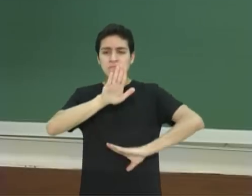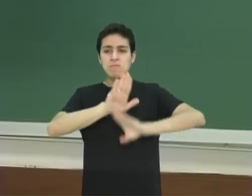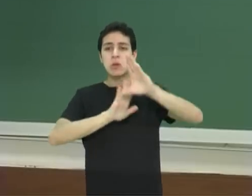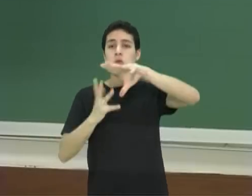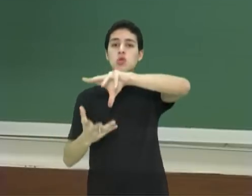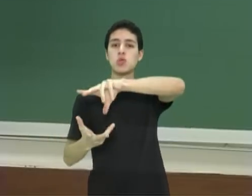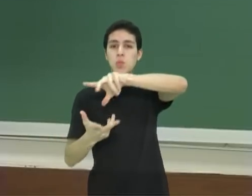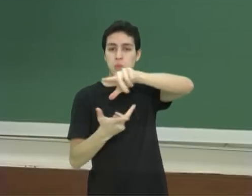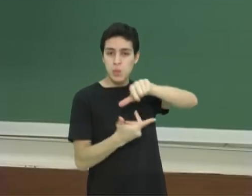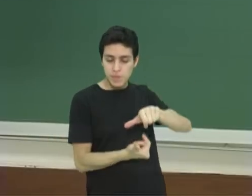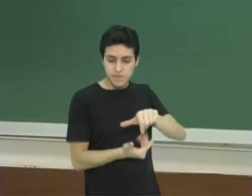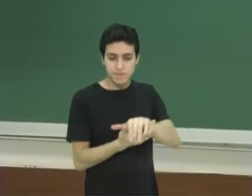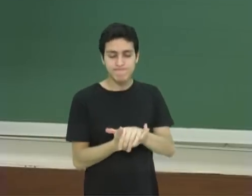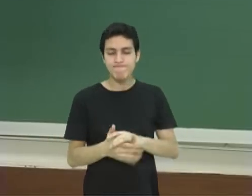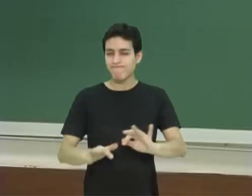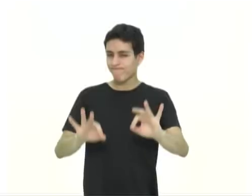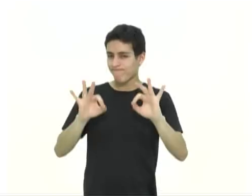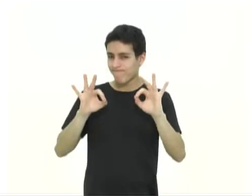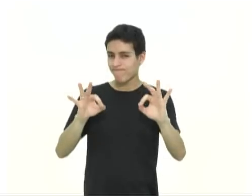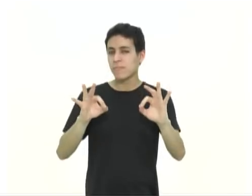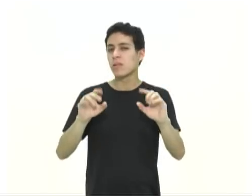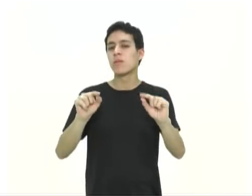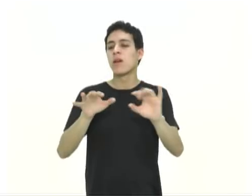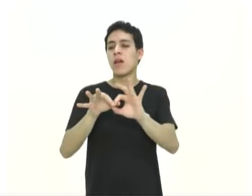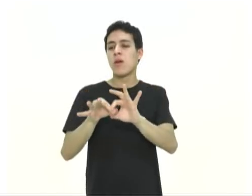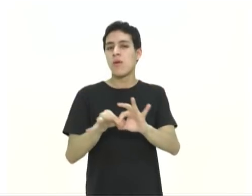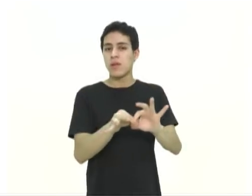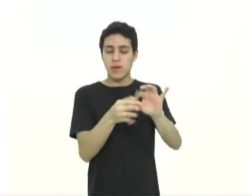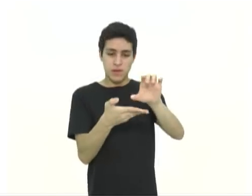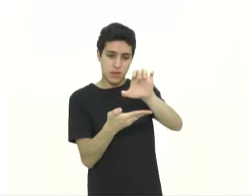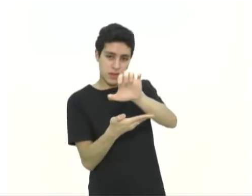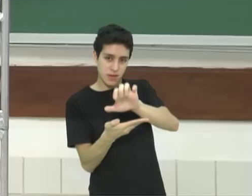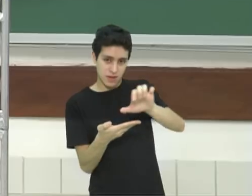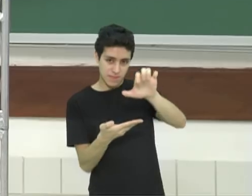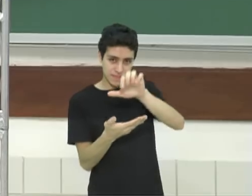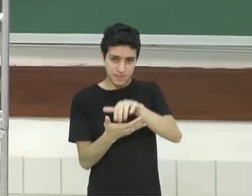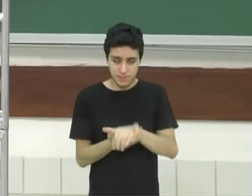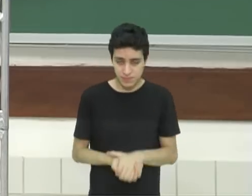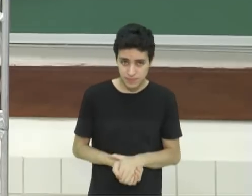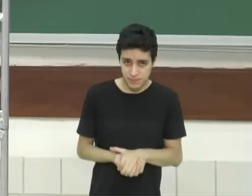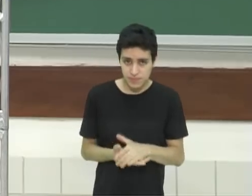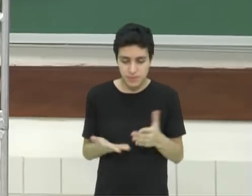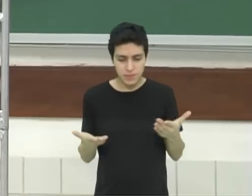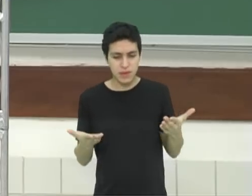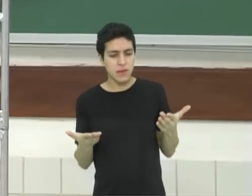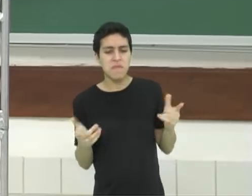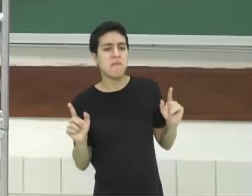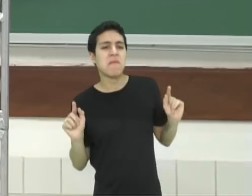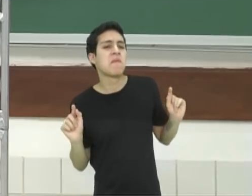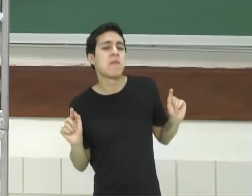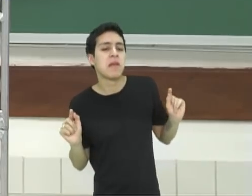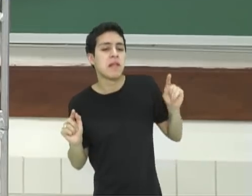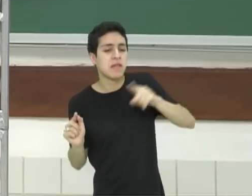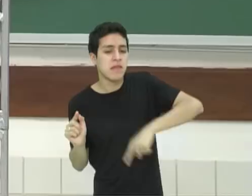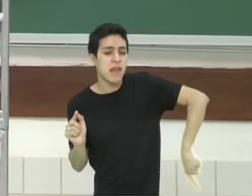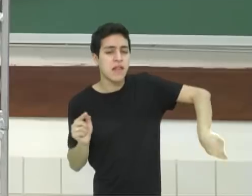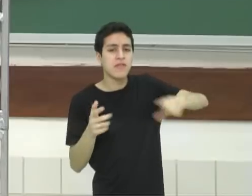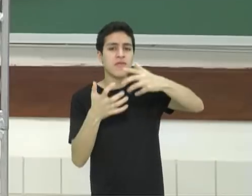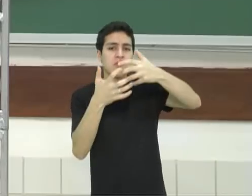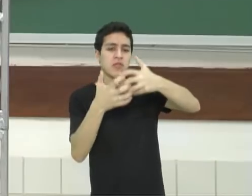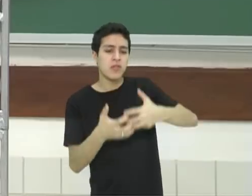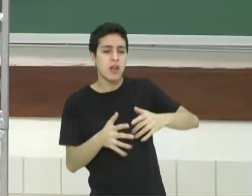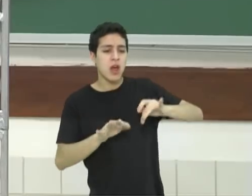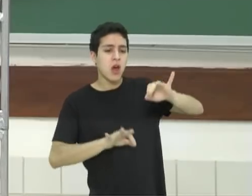mais delongas, né? É a União Europeia. As atitudes, né? O funcionamento, a organização desse